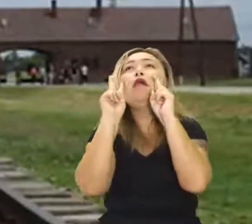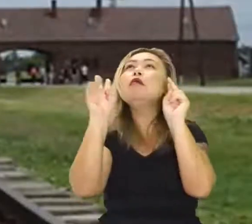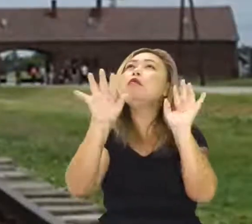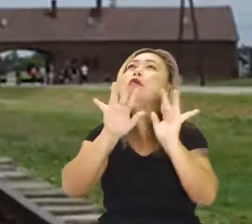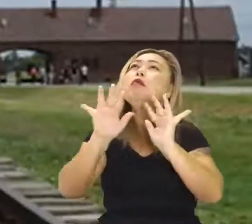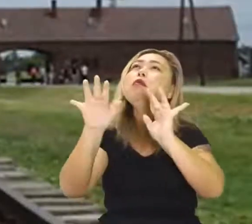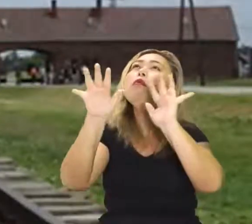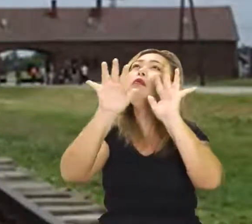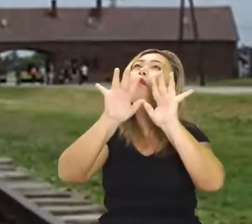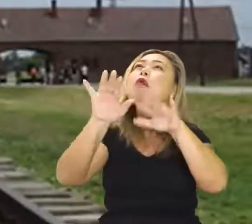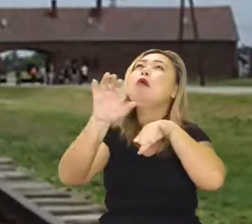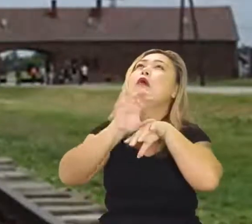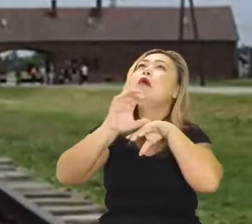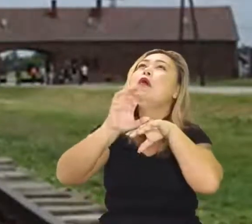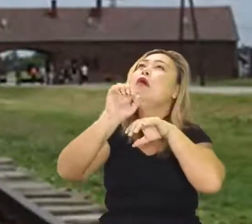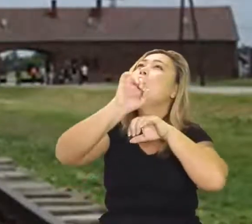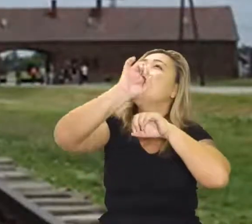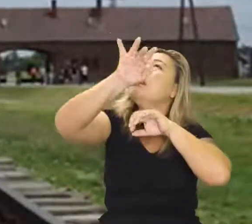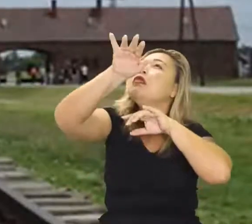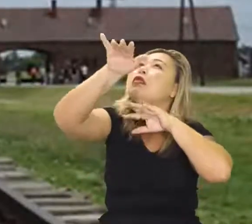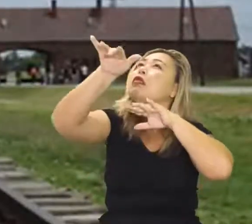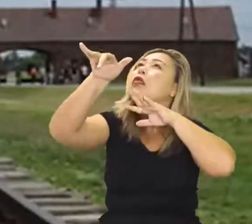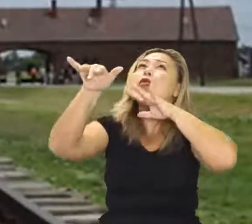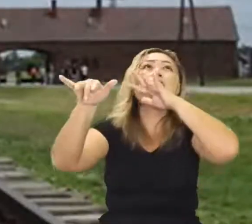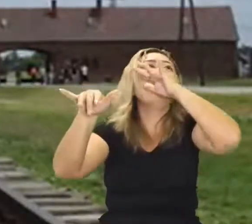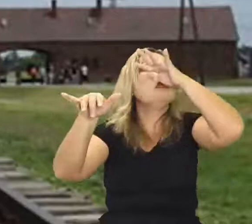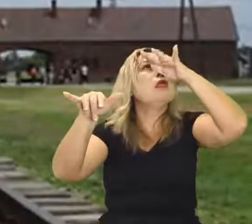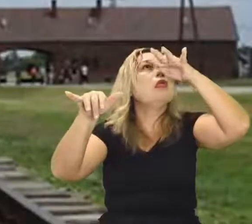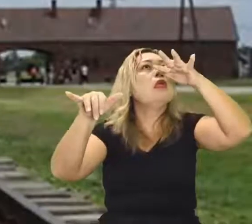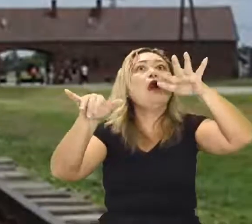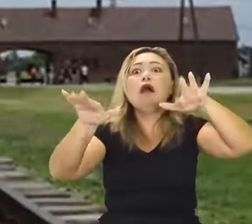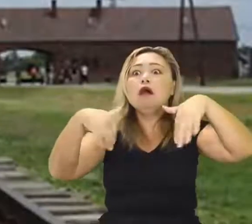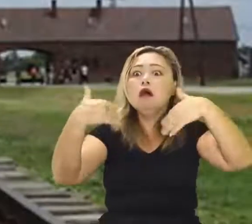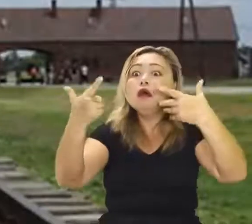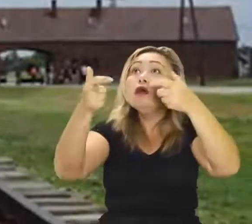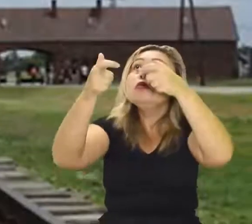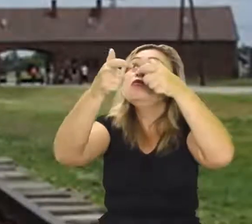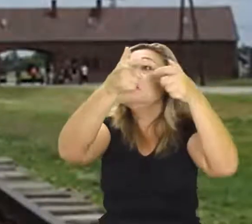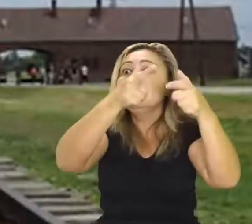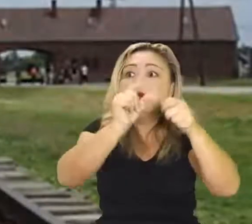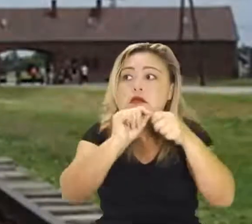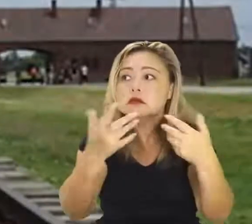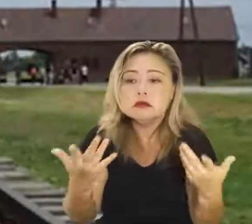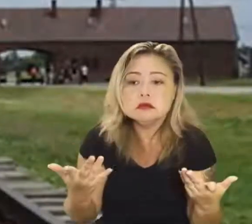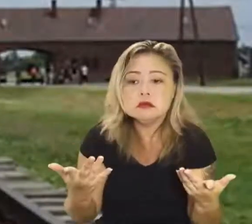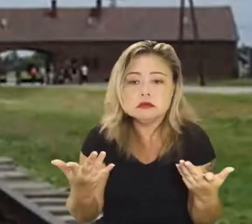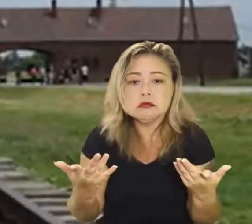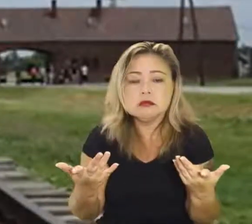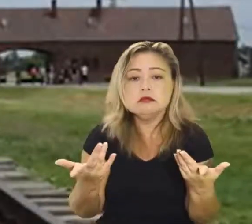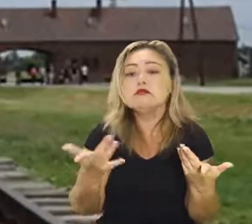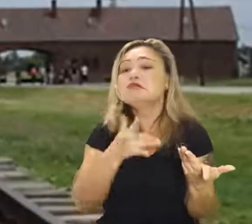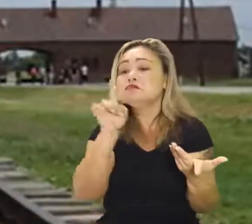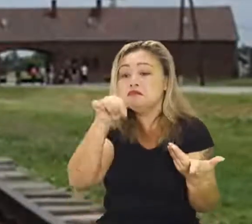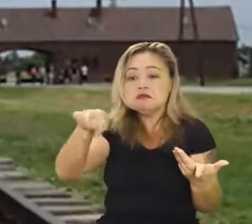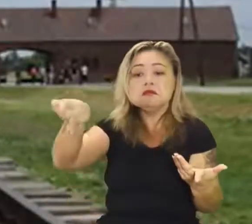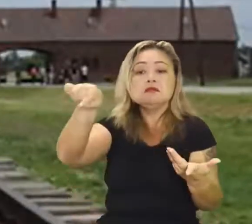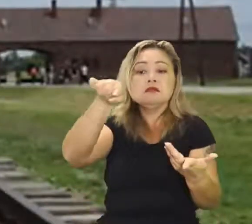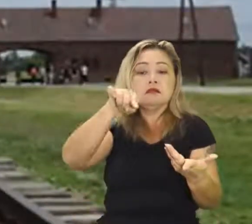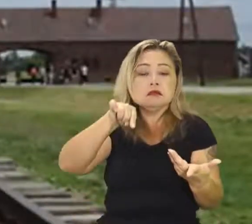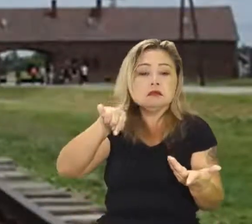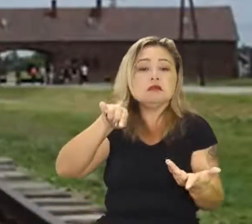cinza caindo do céu. De onde está vindo essa cinza? E muitas dessas